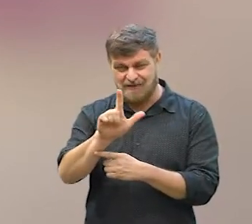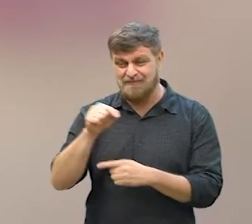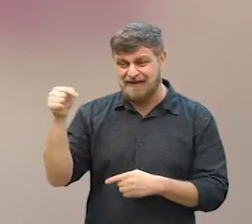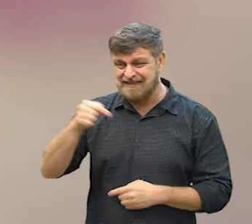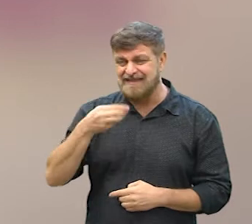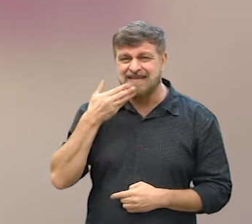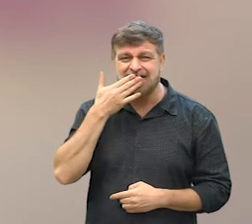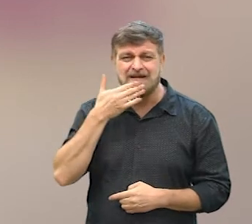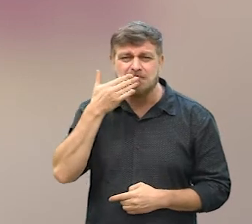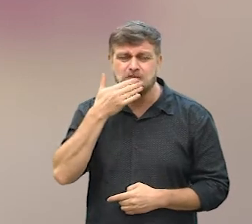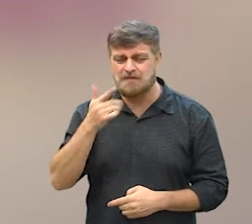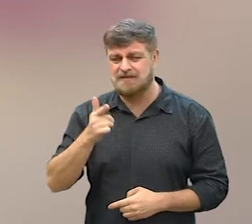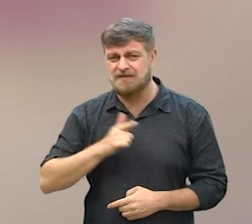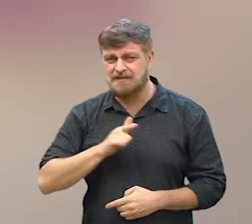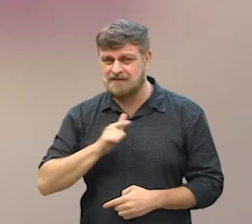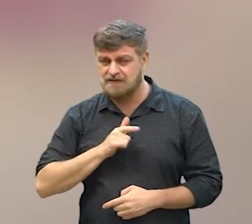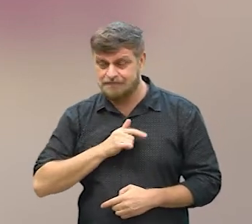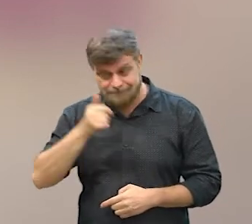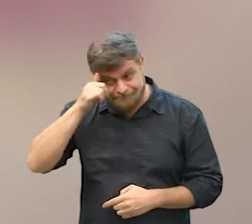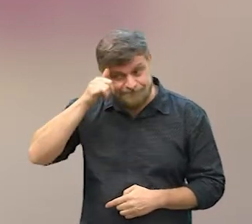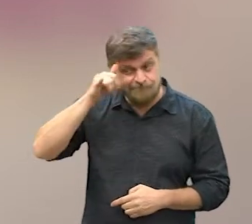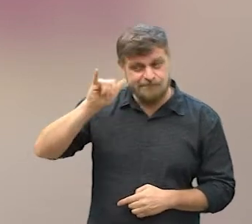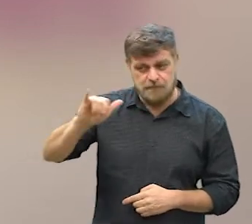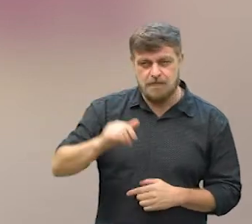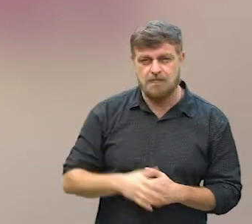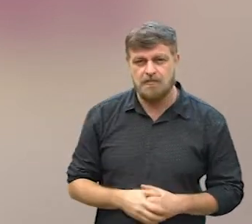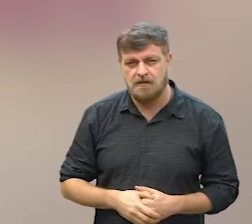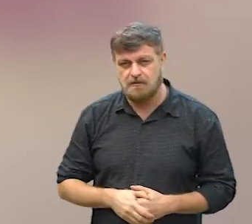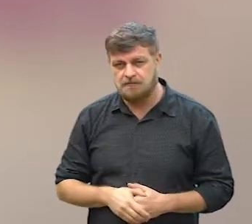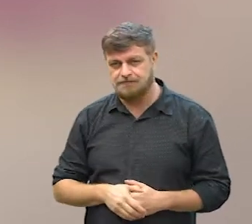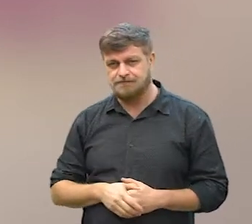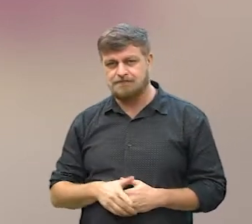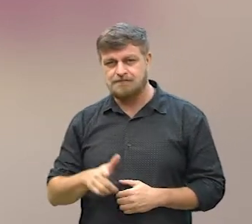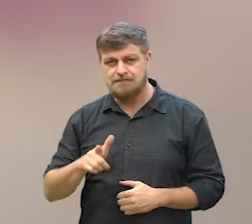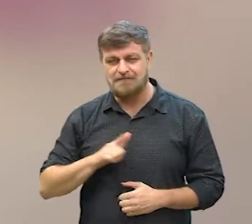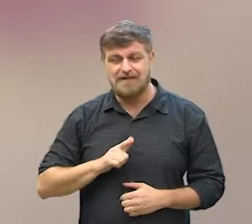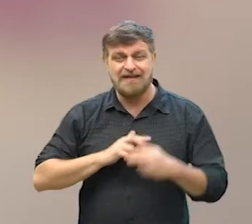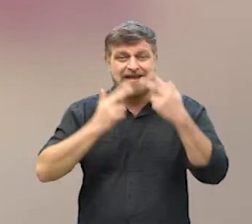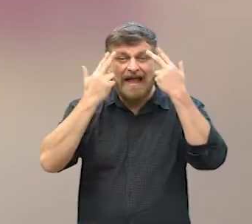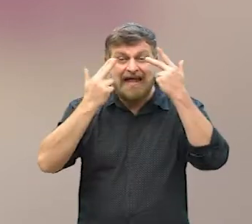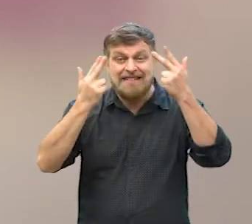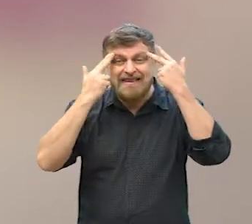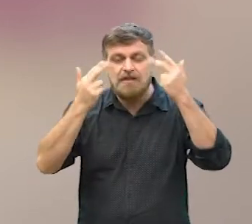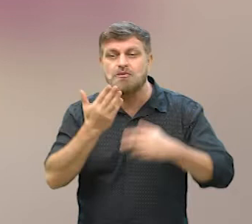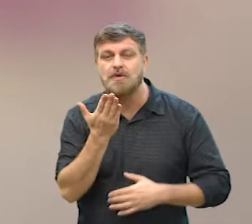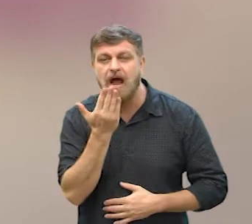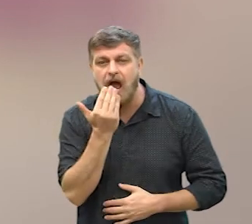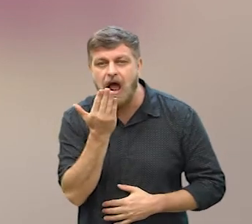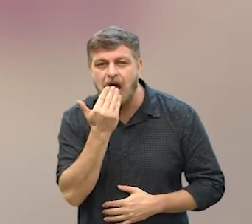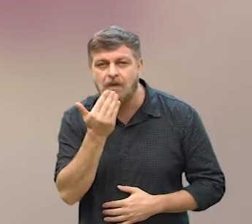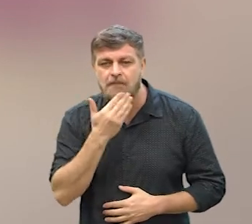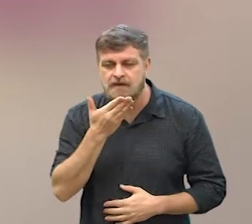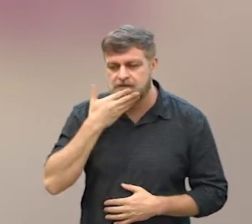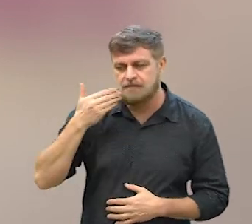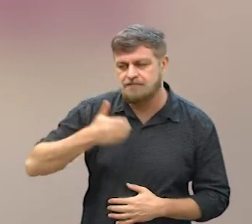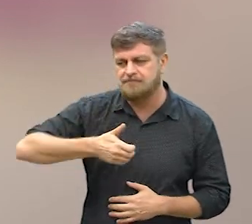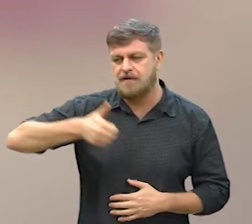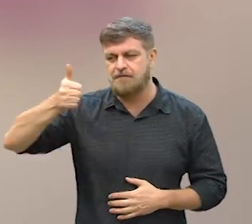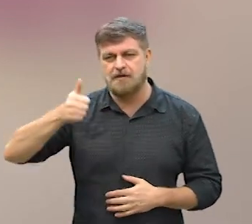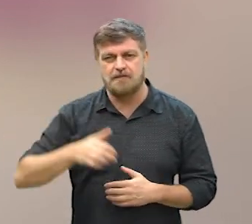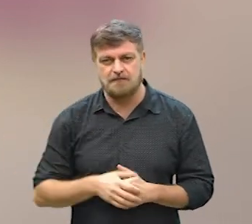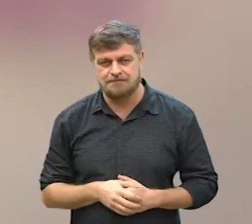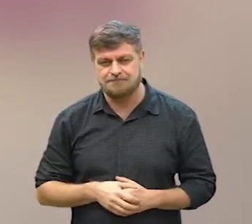muitos açúcares. Então, a gente pede para evitar. O quanto mais ser natural a sua alimentação, melhor para o seu